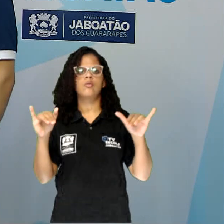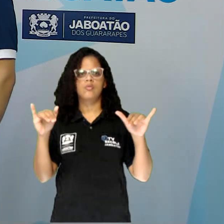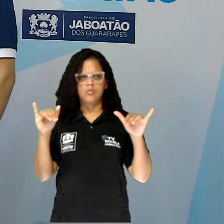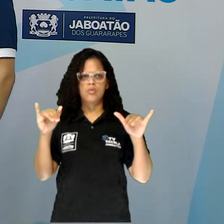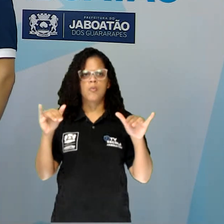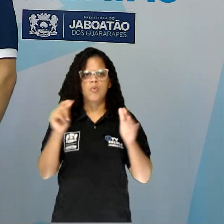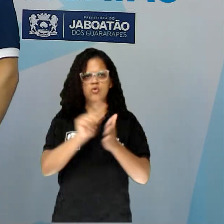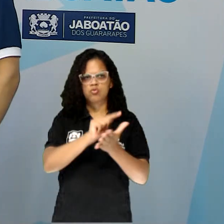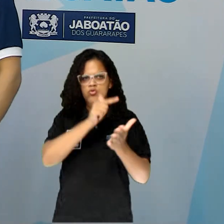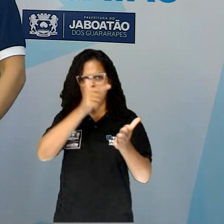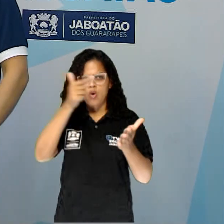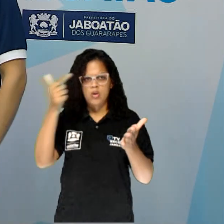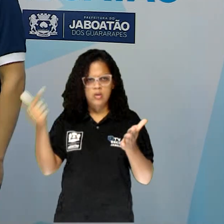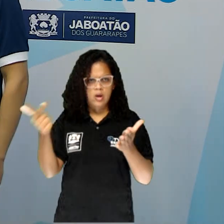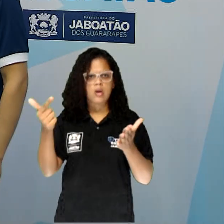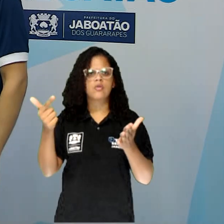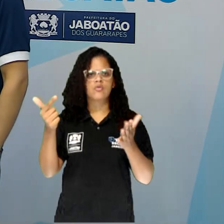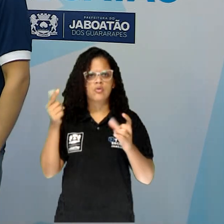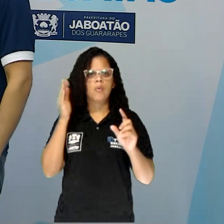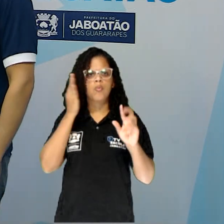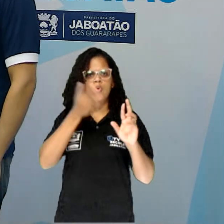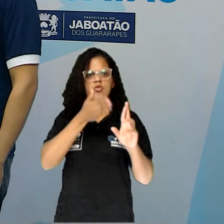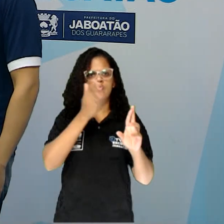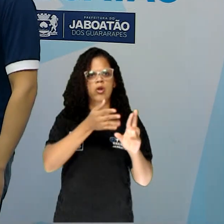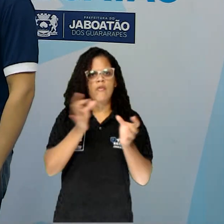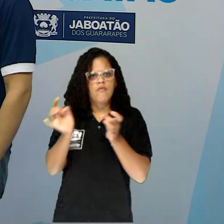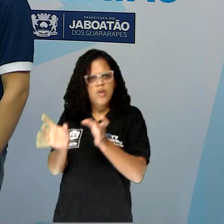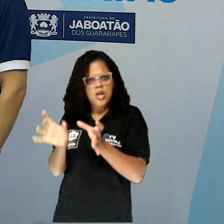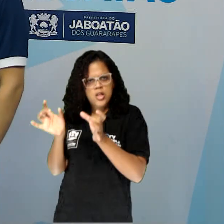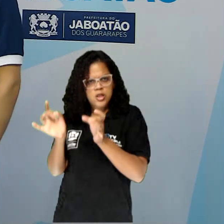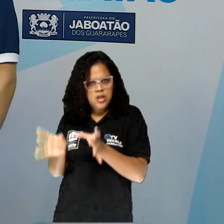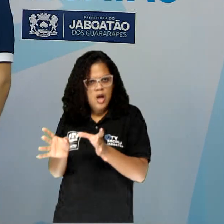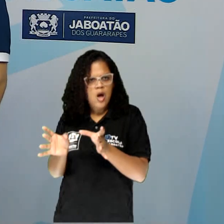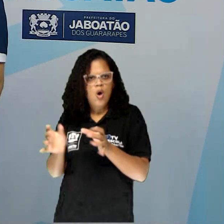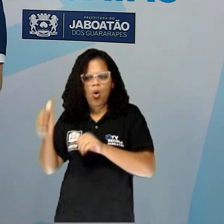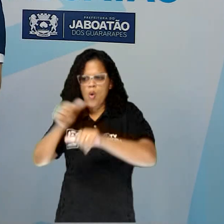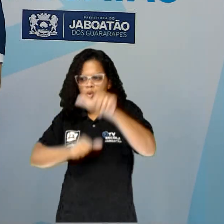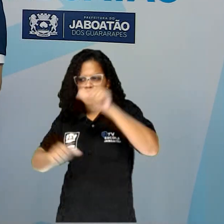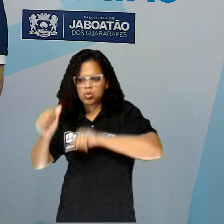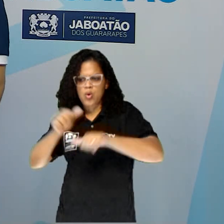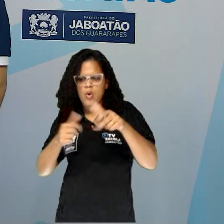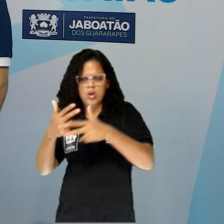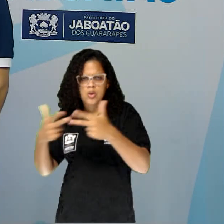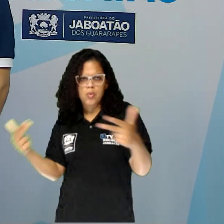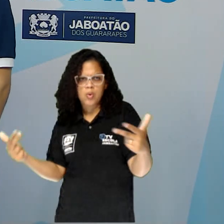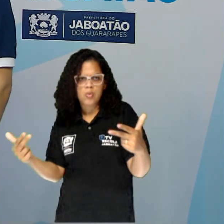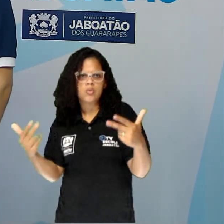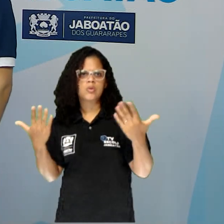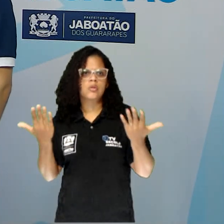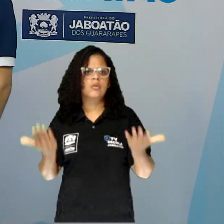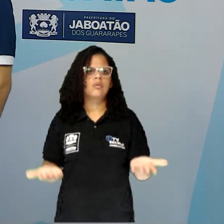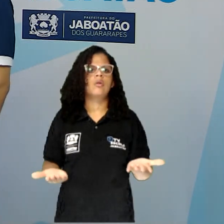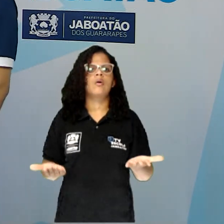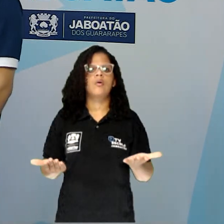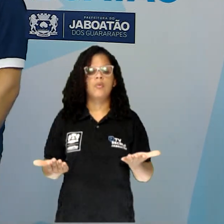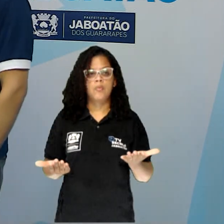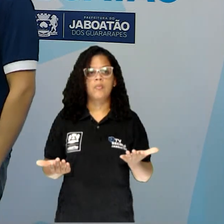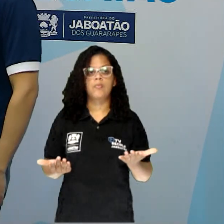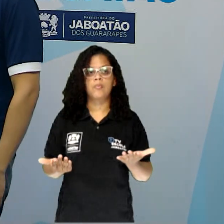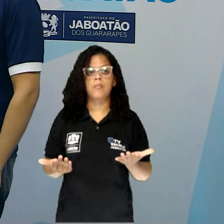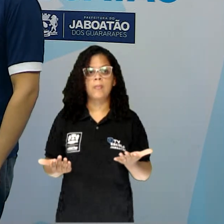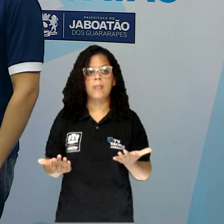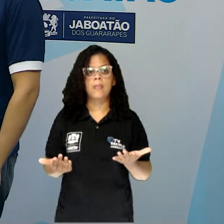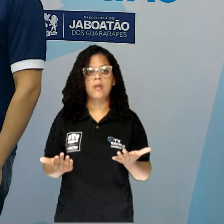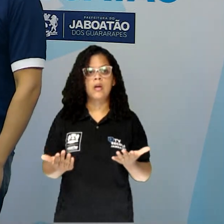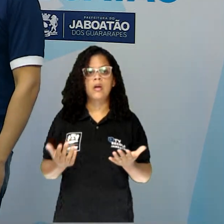venda, aluguel ou troca de algo. Bem, neste caso aqui, ele afirma que a oração está na voz